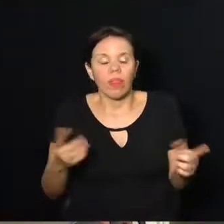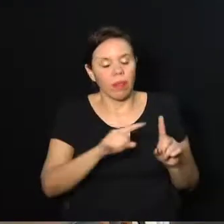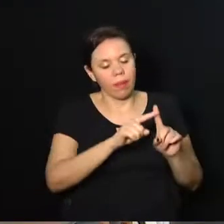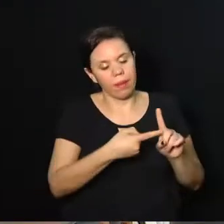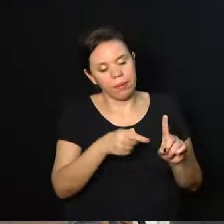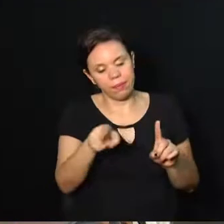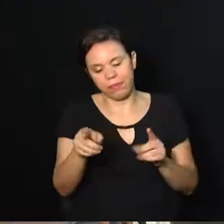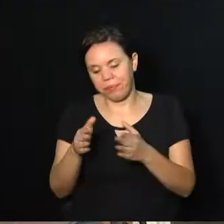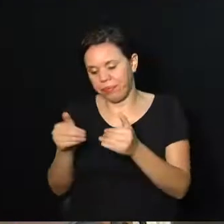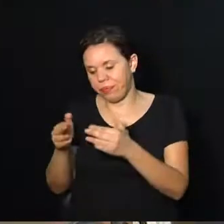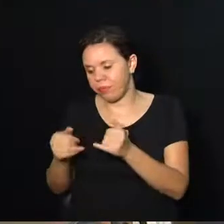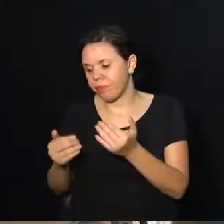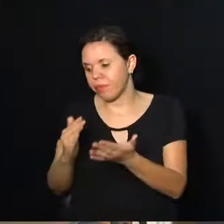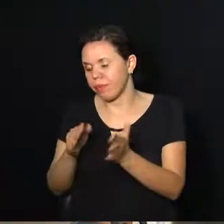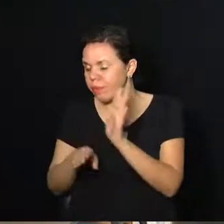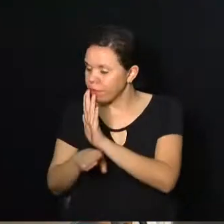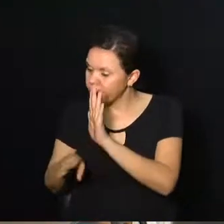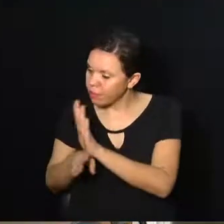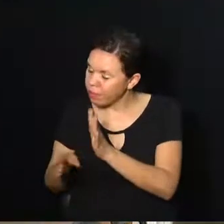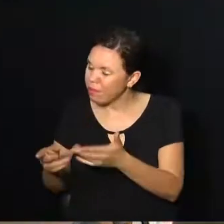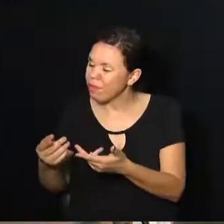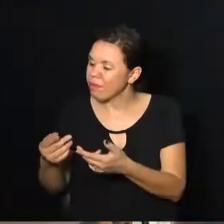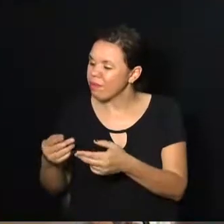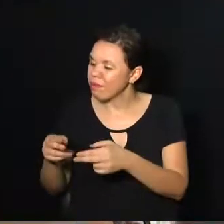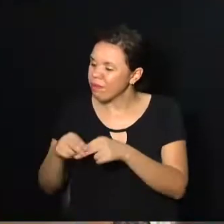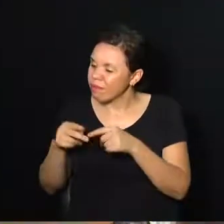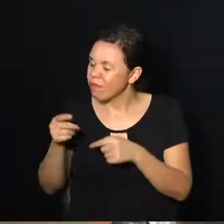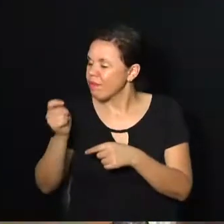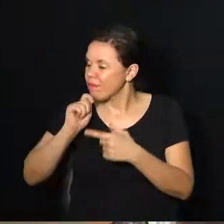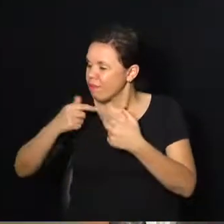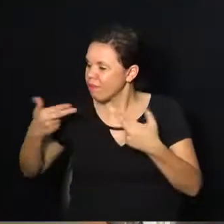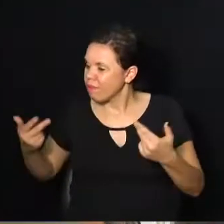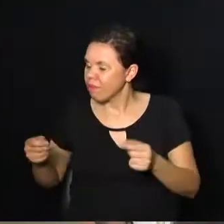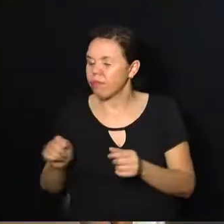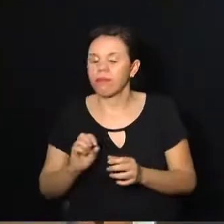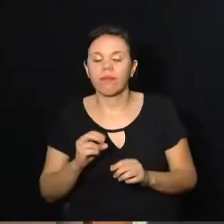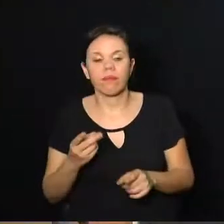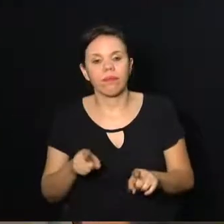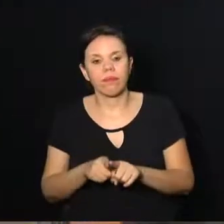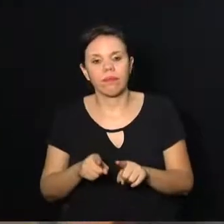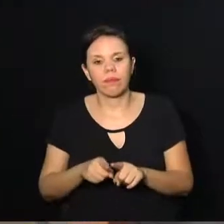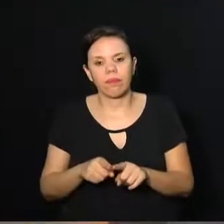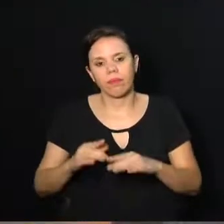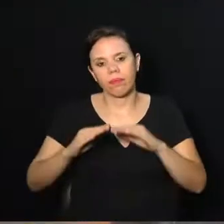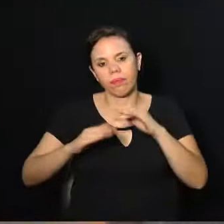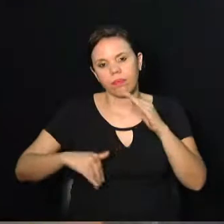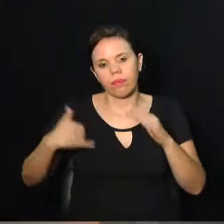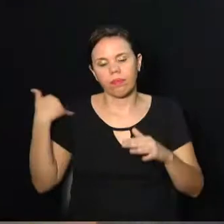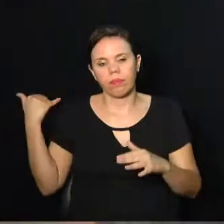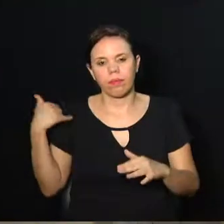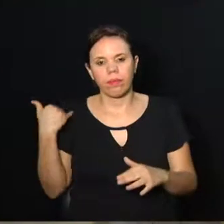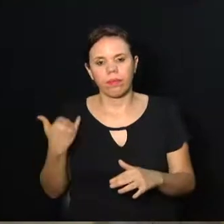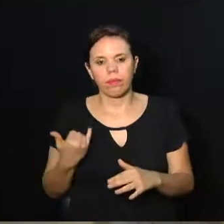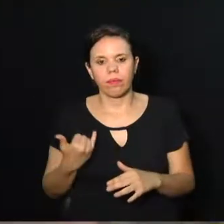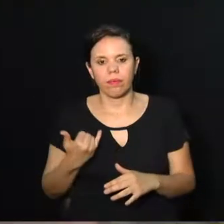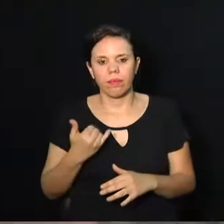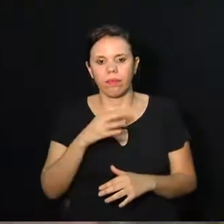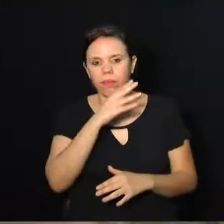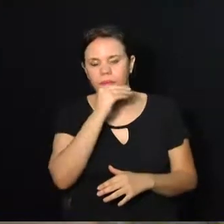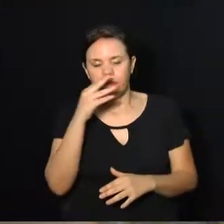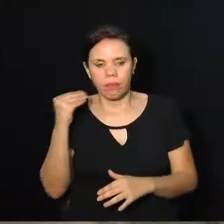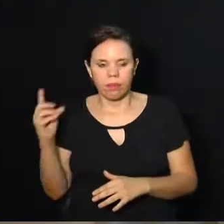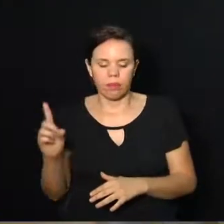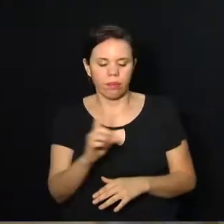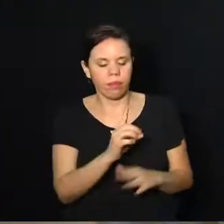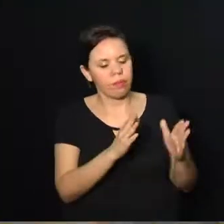ajuda, né, por conta do uso e abuso de drogas, e também o menor, né? A criança que vem, o adolescente que vem e